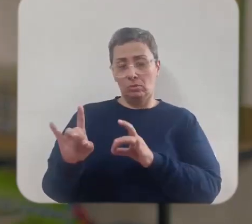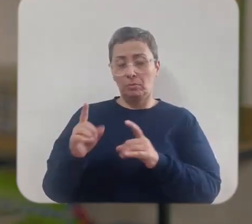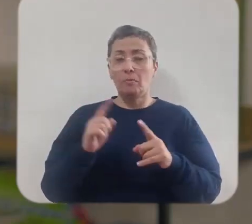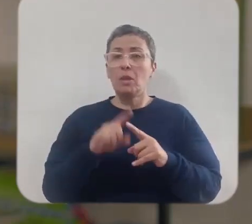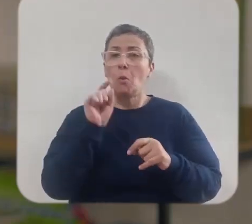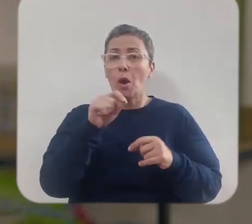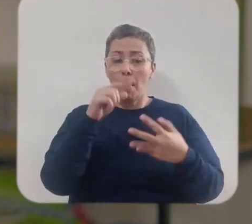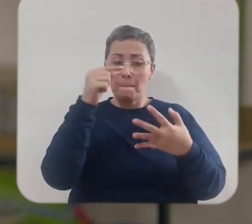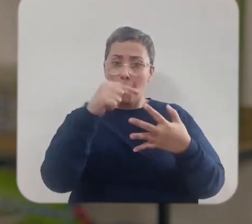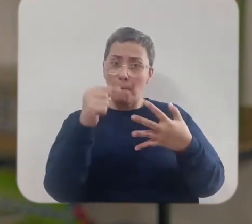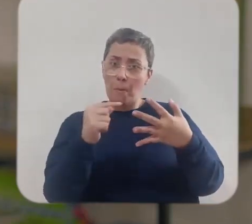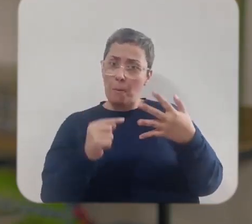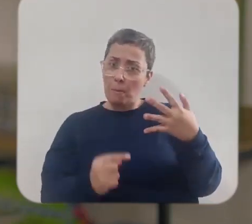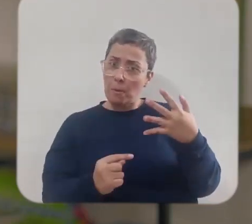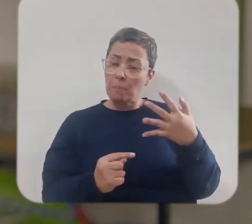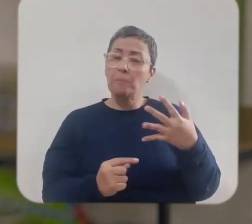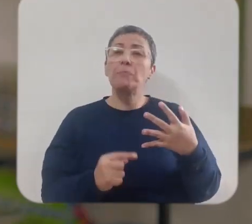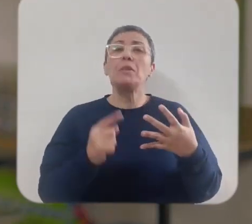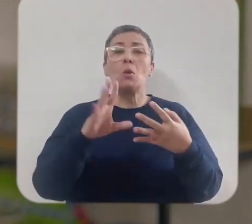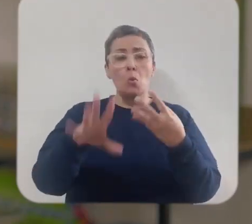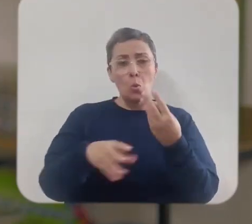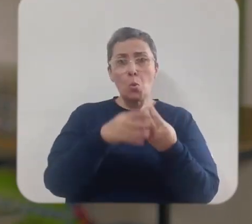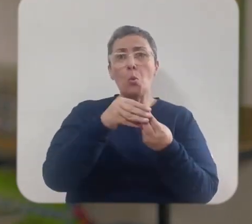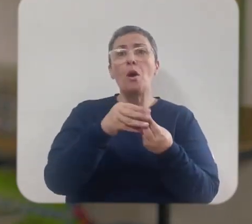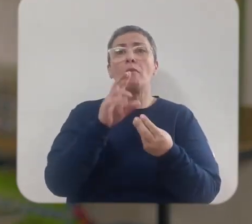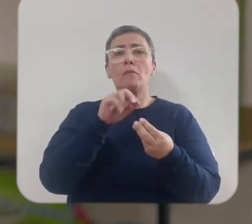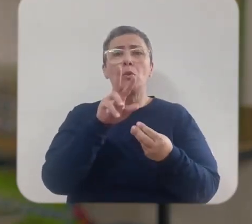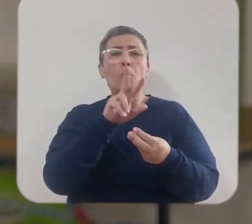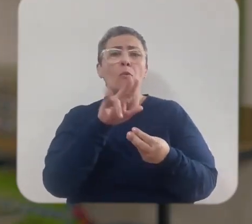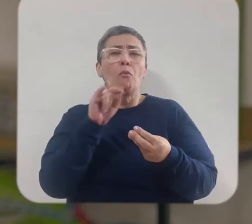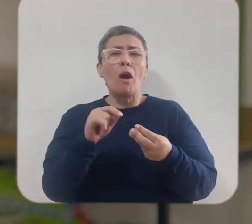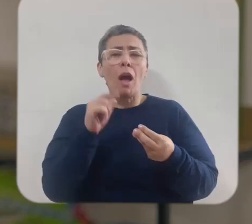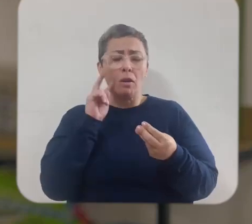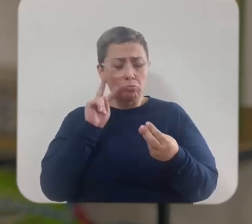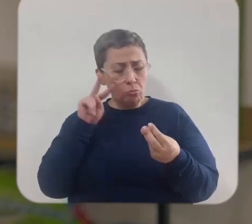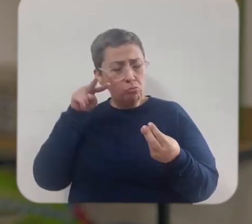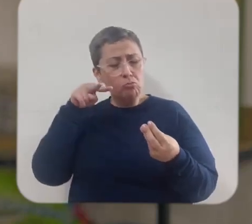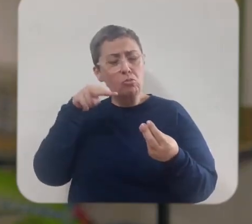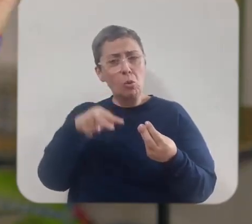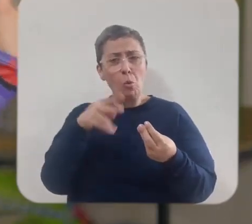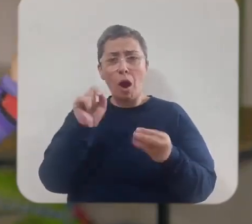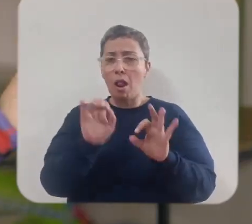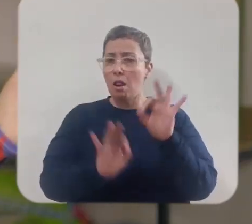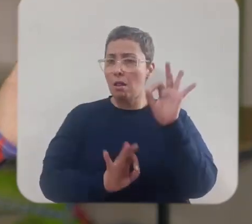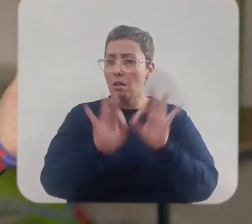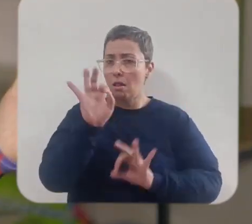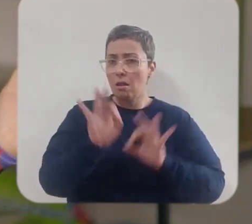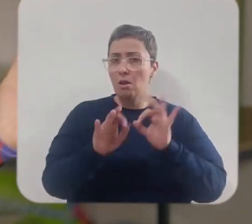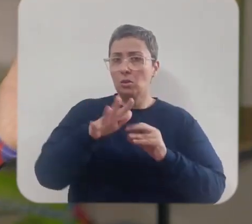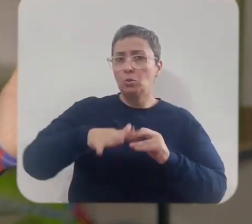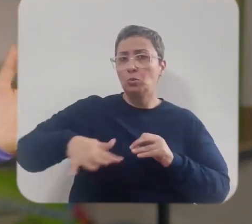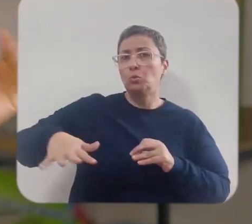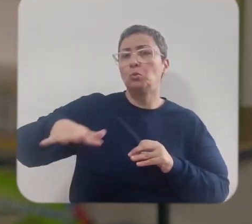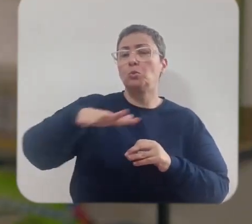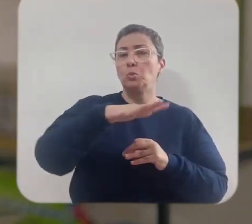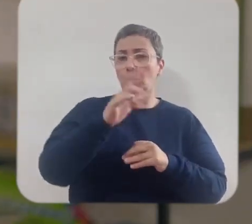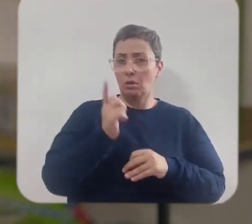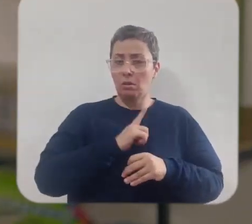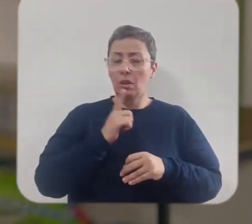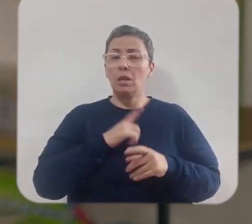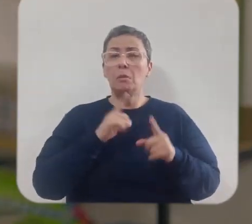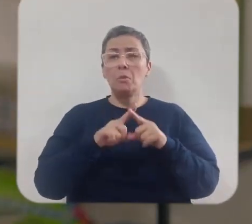né? Esses elementos constituintes, eles nos levam a olhar para a organização do